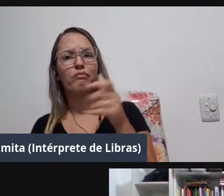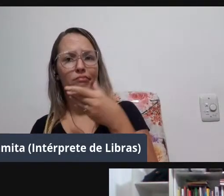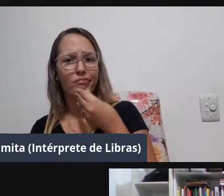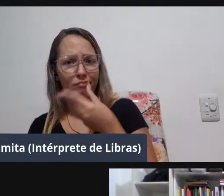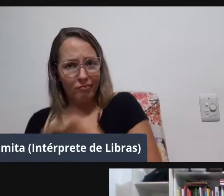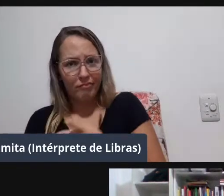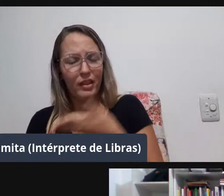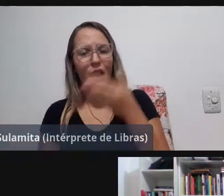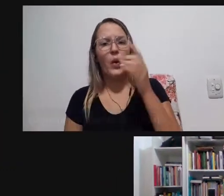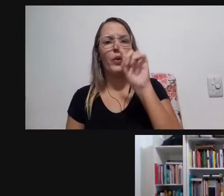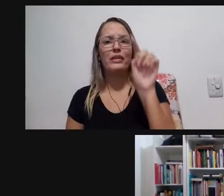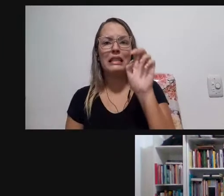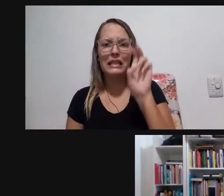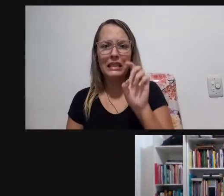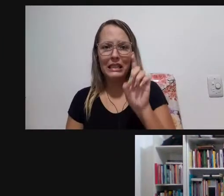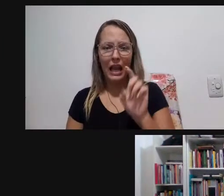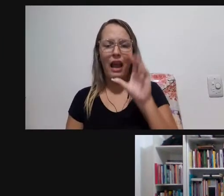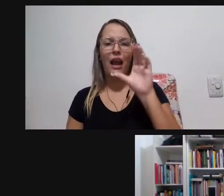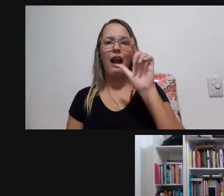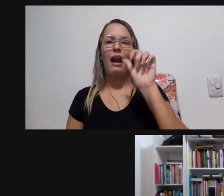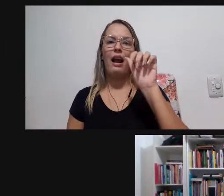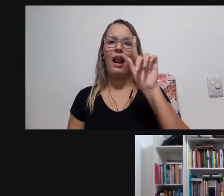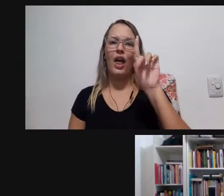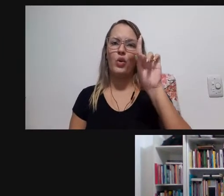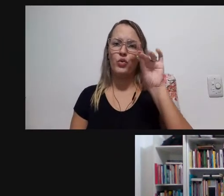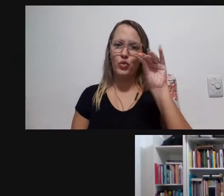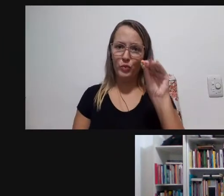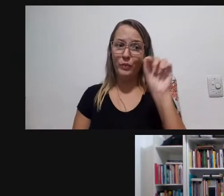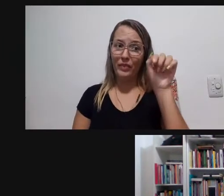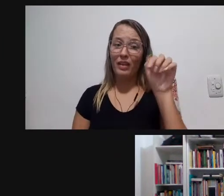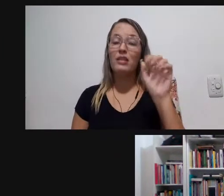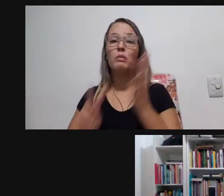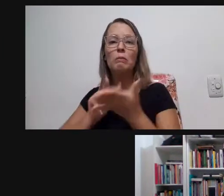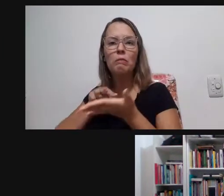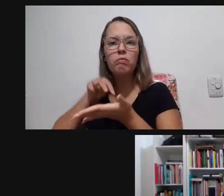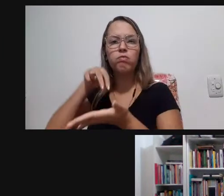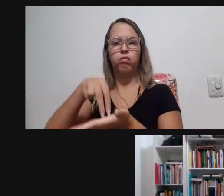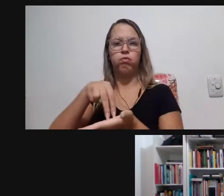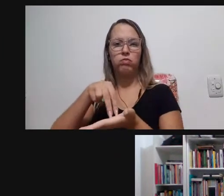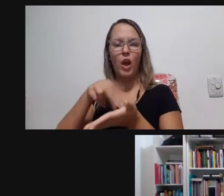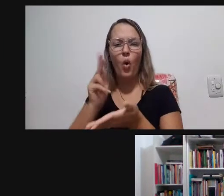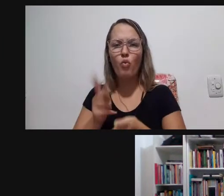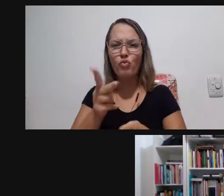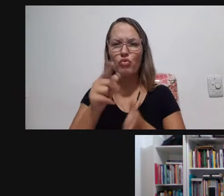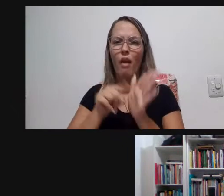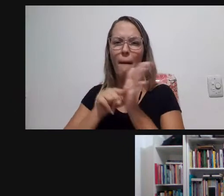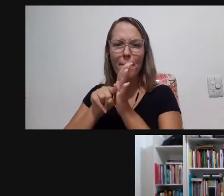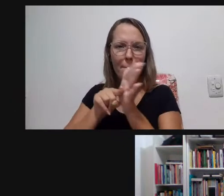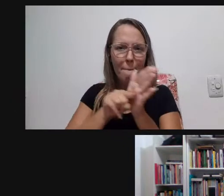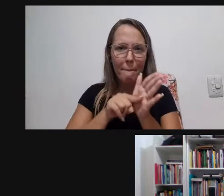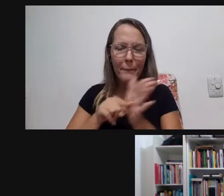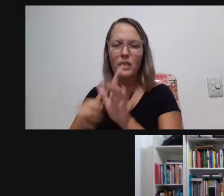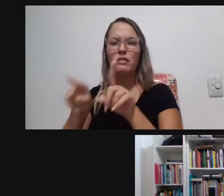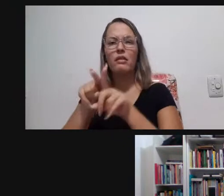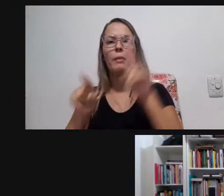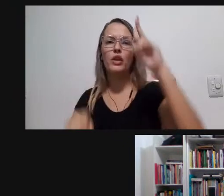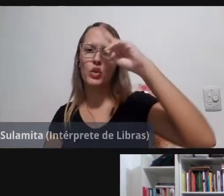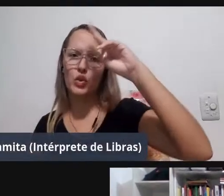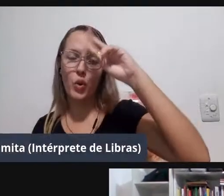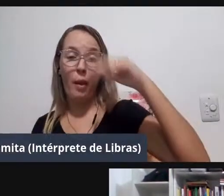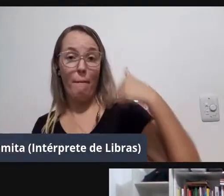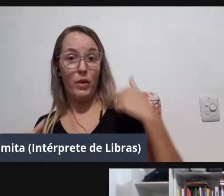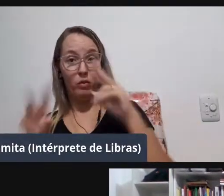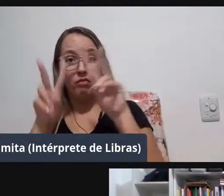um espaço de resistência, né, estudar a pós-graduação, a pesquisa, a história. E no caso do tema que eu pesquiso,